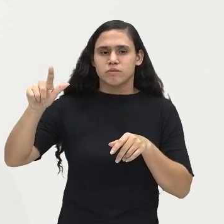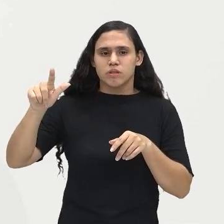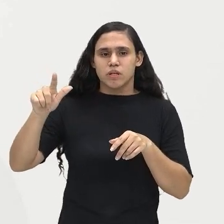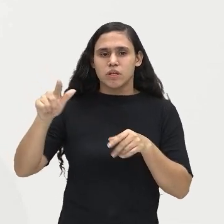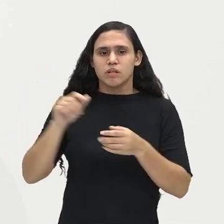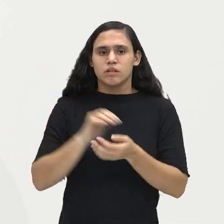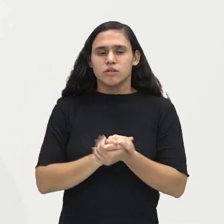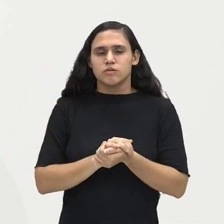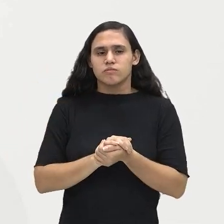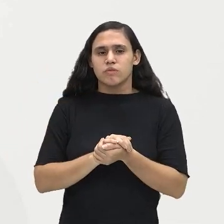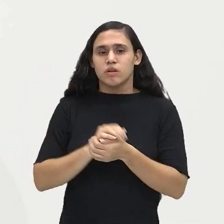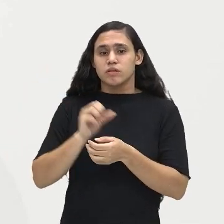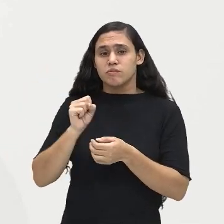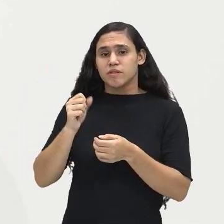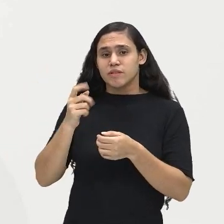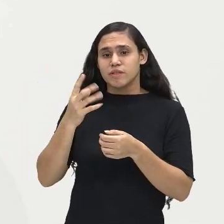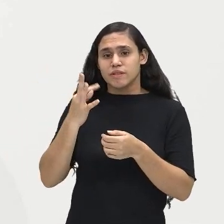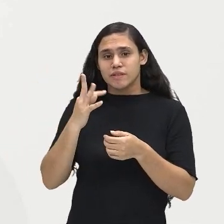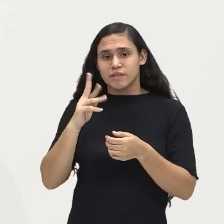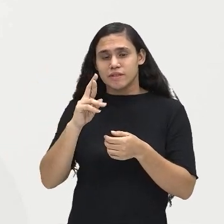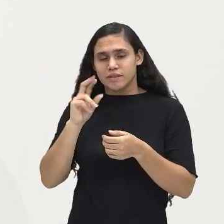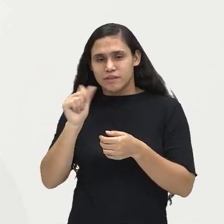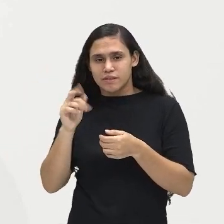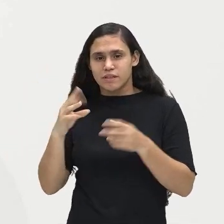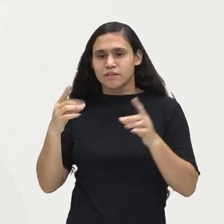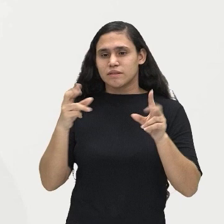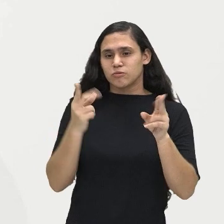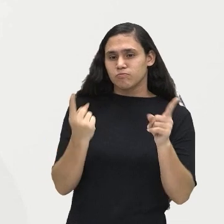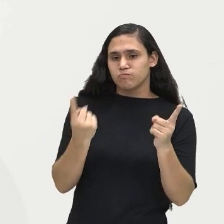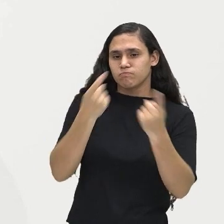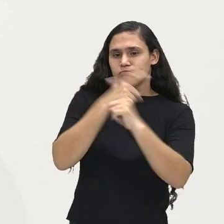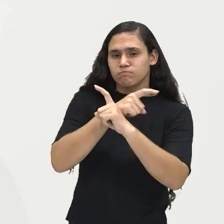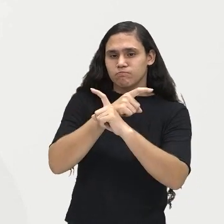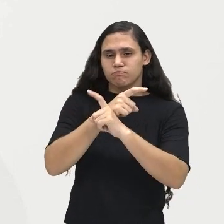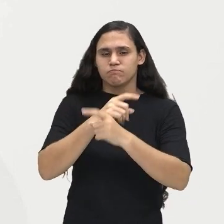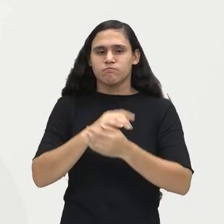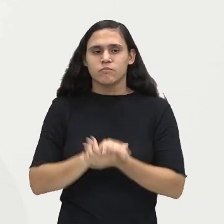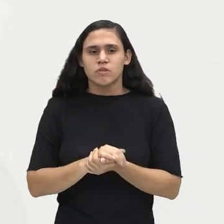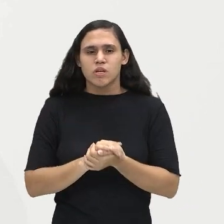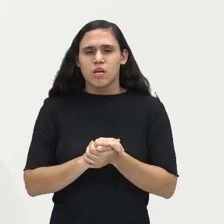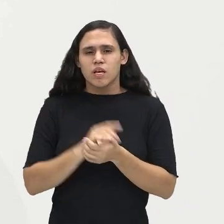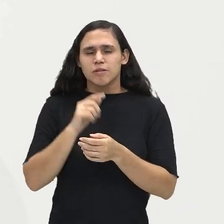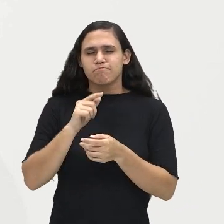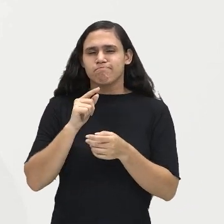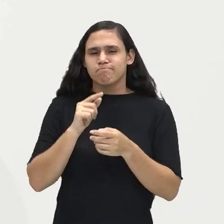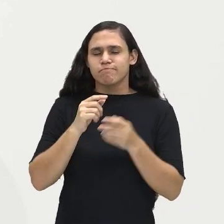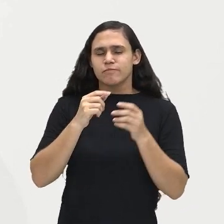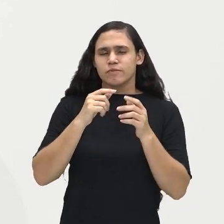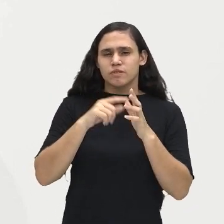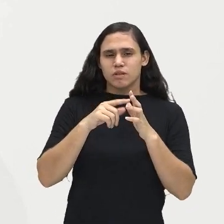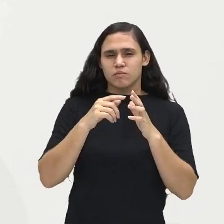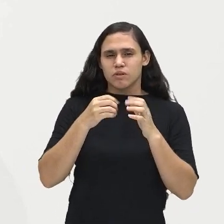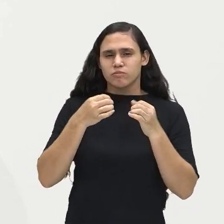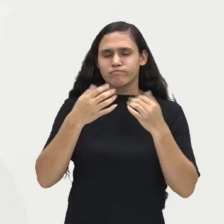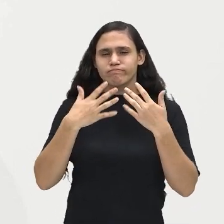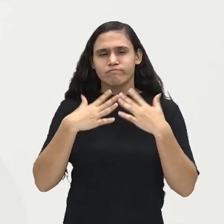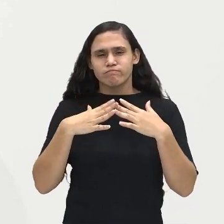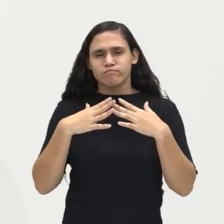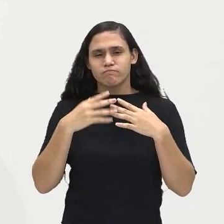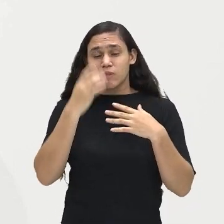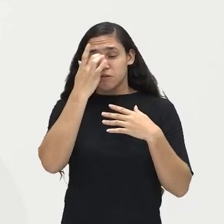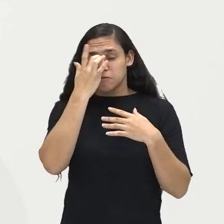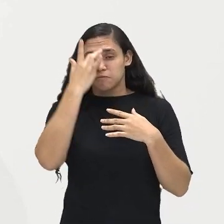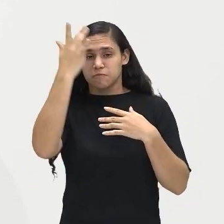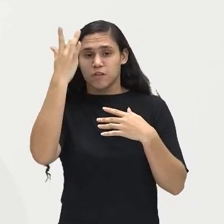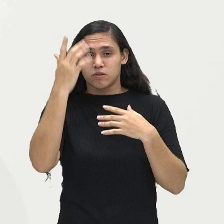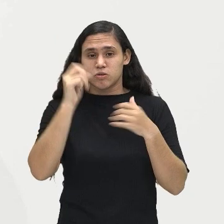de translação. Pessoal, esse conceito de simetria de translação é um dos mais tranquilos. Translação, pessoal, é